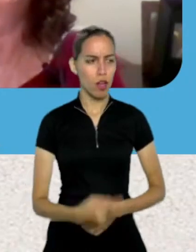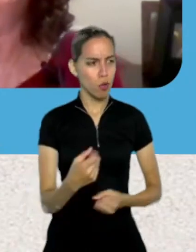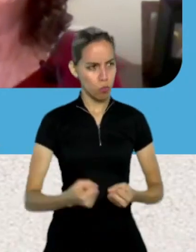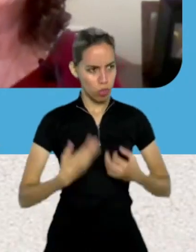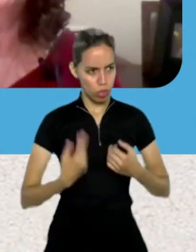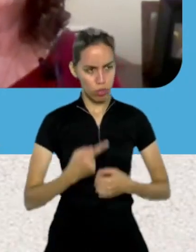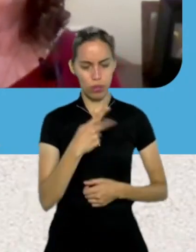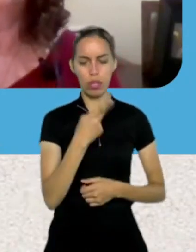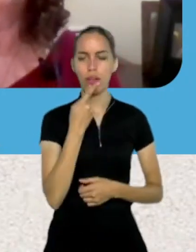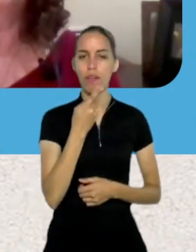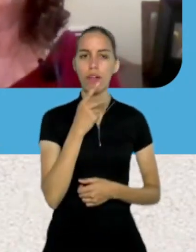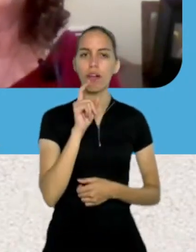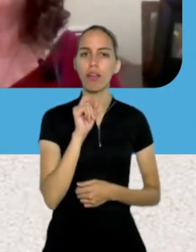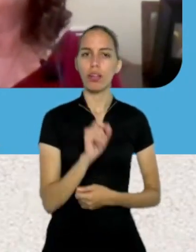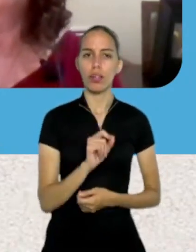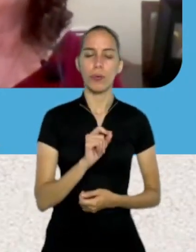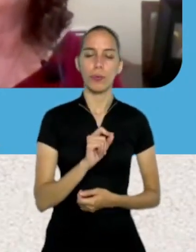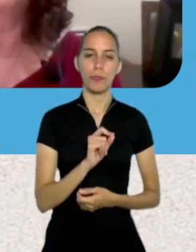diz